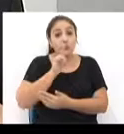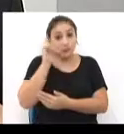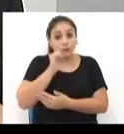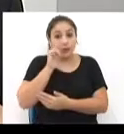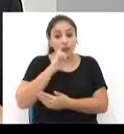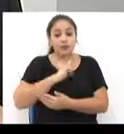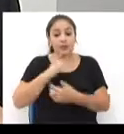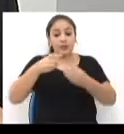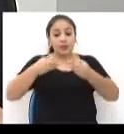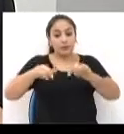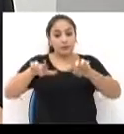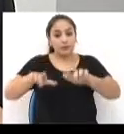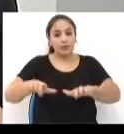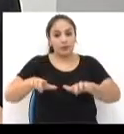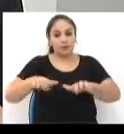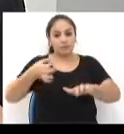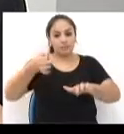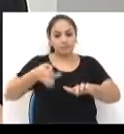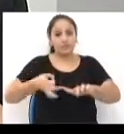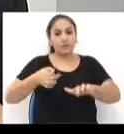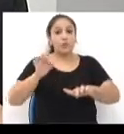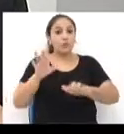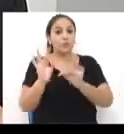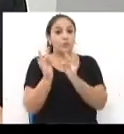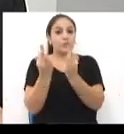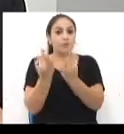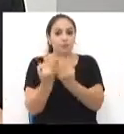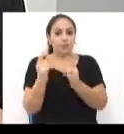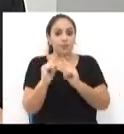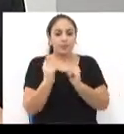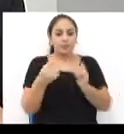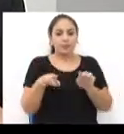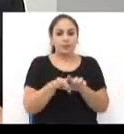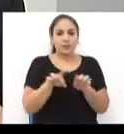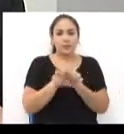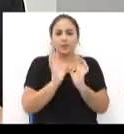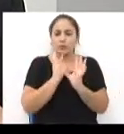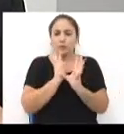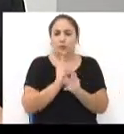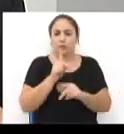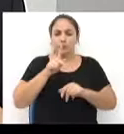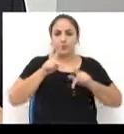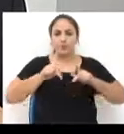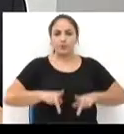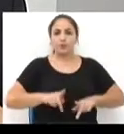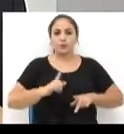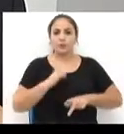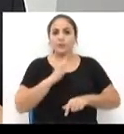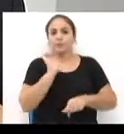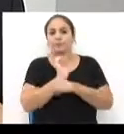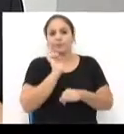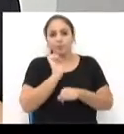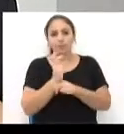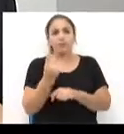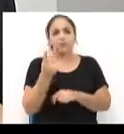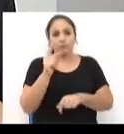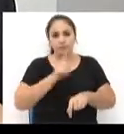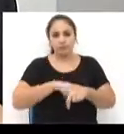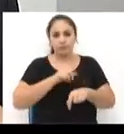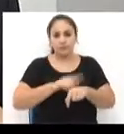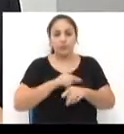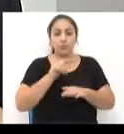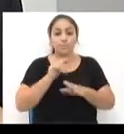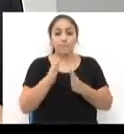ter o seu terreno, e que isso é dignidade, não apenas para as famílias, mas também para todas aquelas pessoas que aguardam há muito